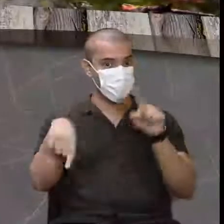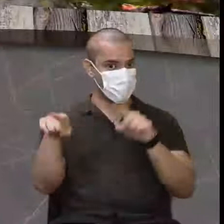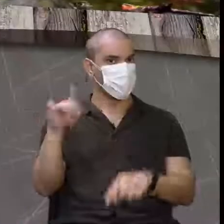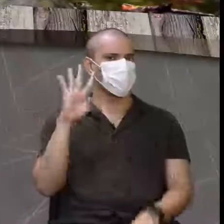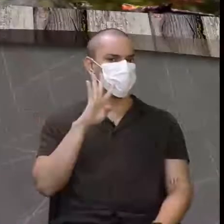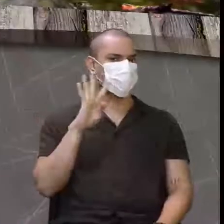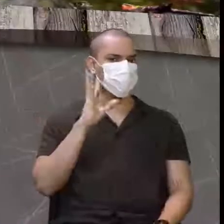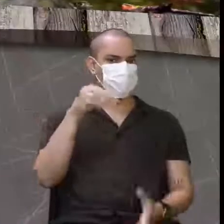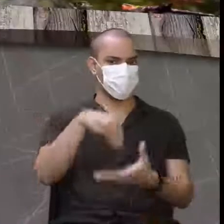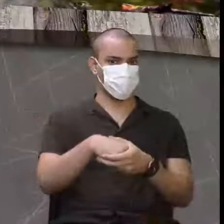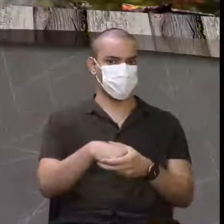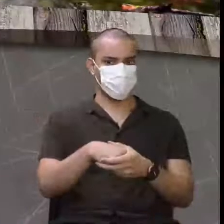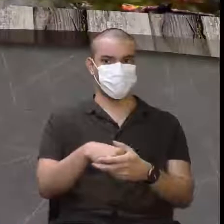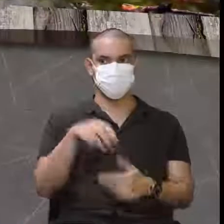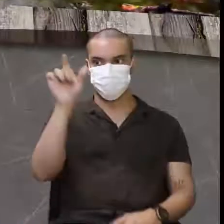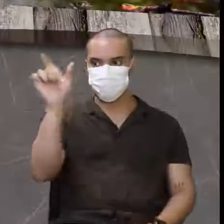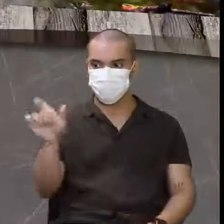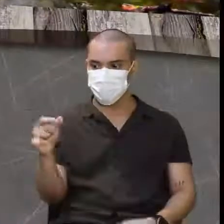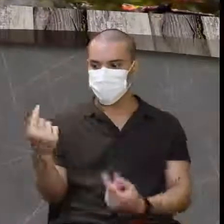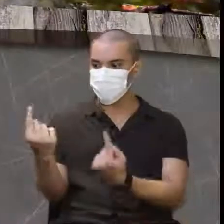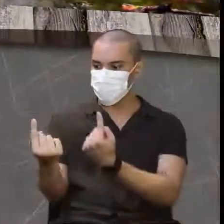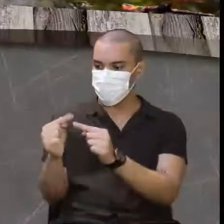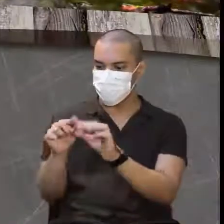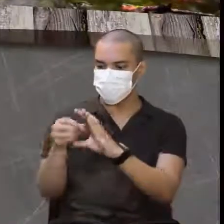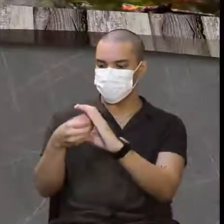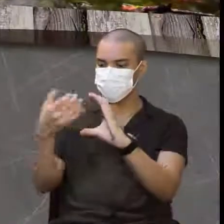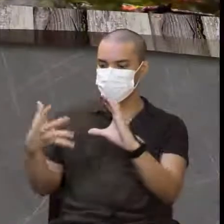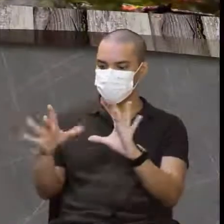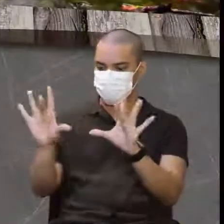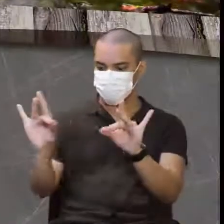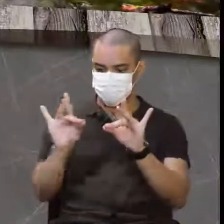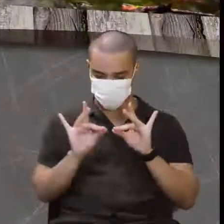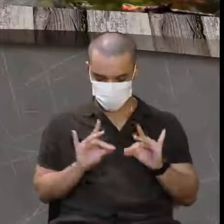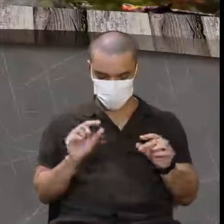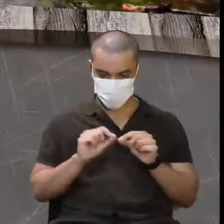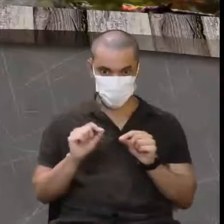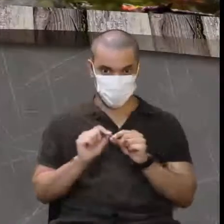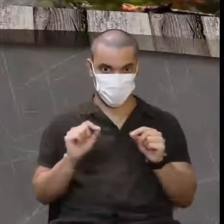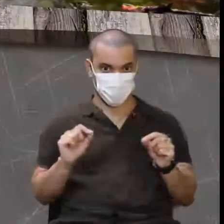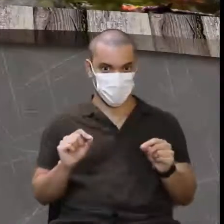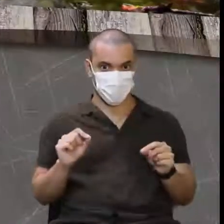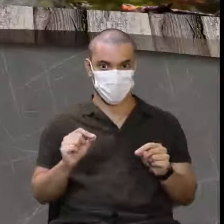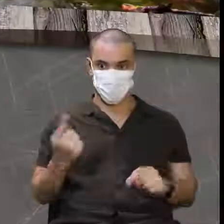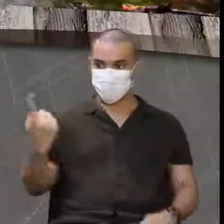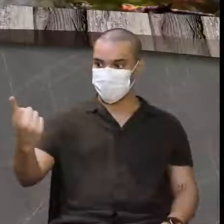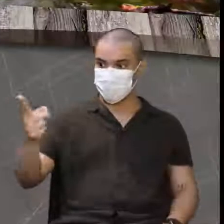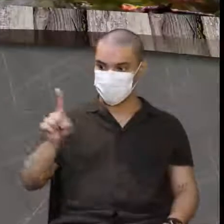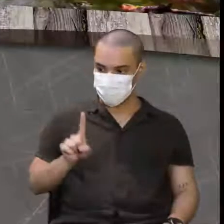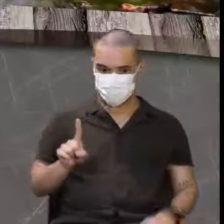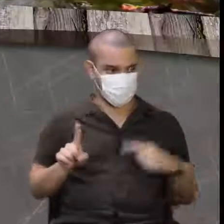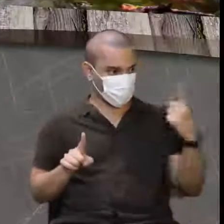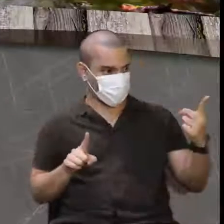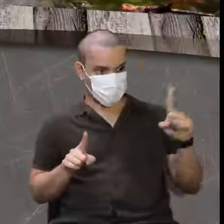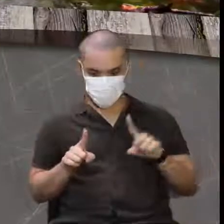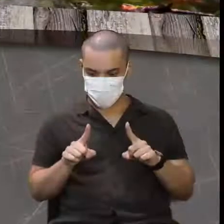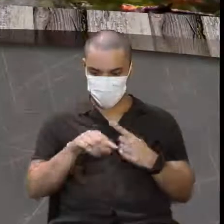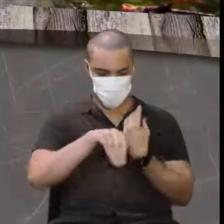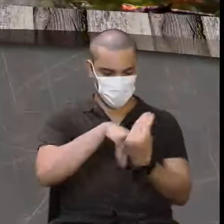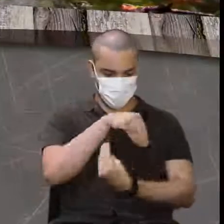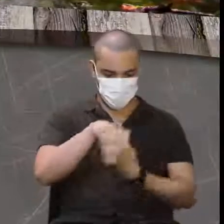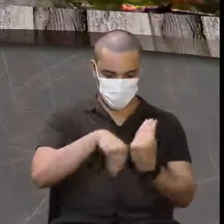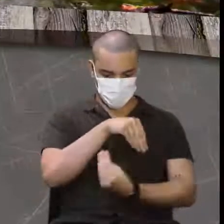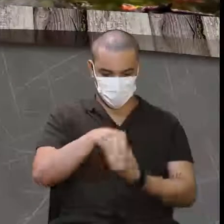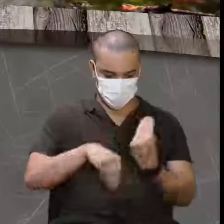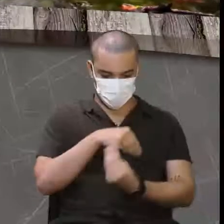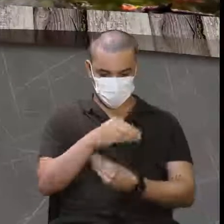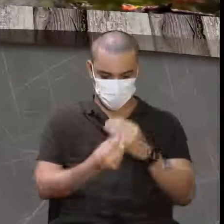legal no mesmo indivíduo, ou seja, o indivíduo tem uma característica, mas quando eu faço o cruzamento, eu trago os grãos de pólen da outra